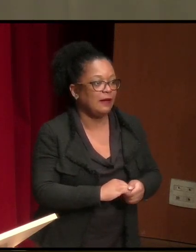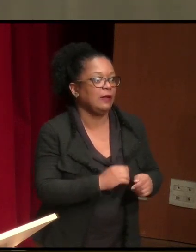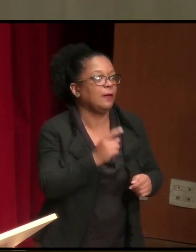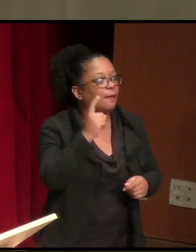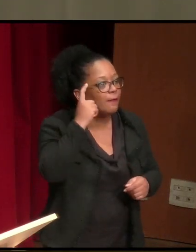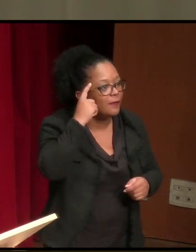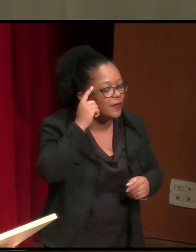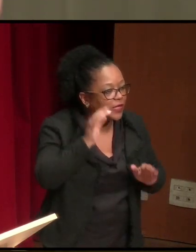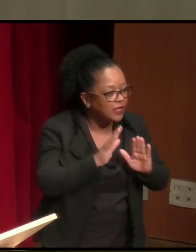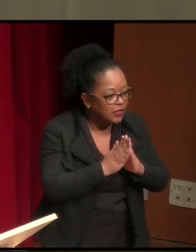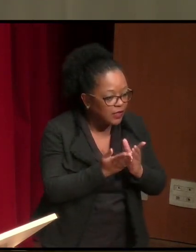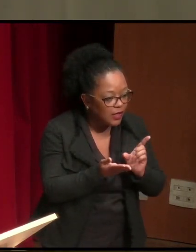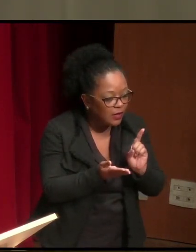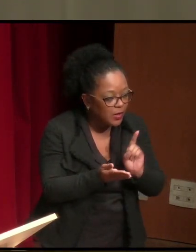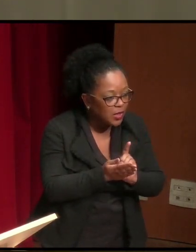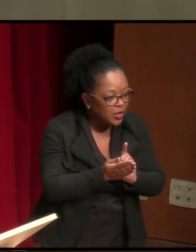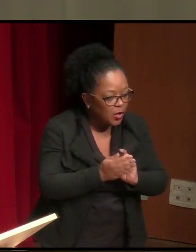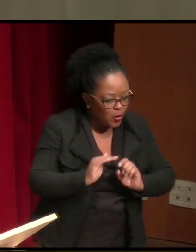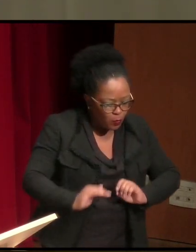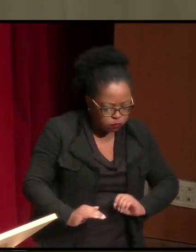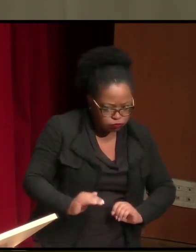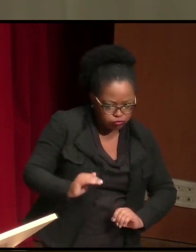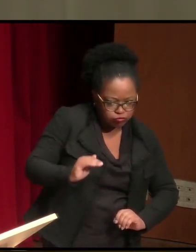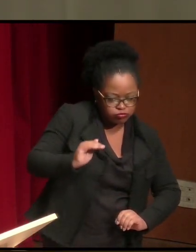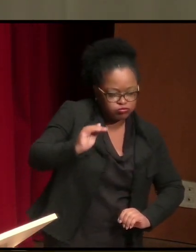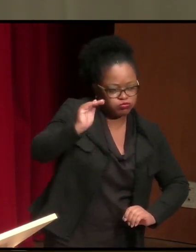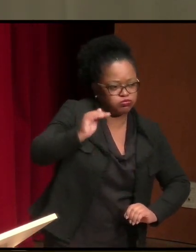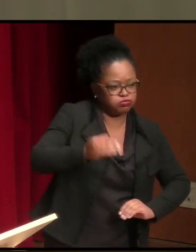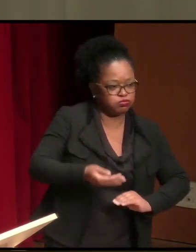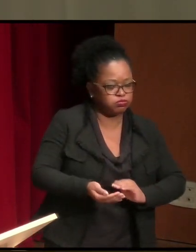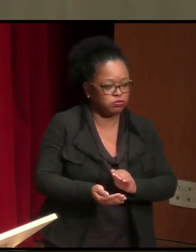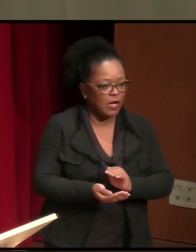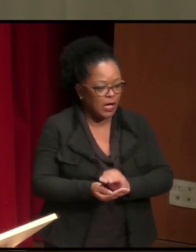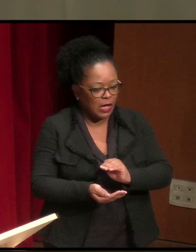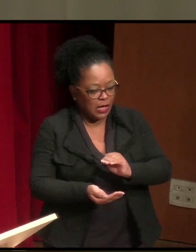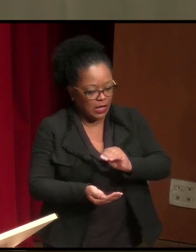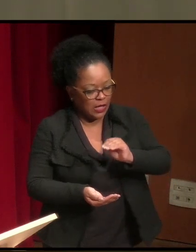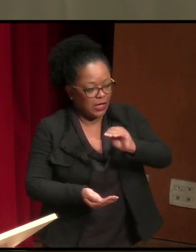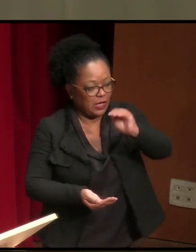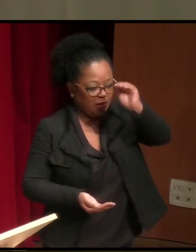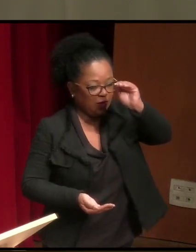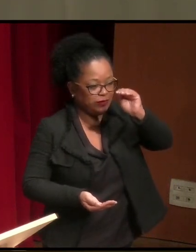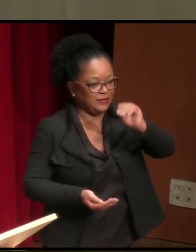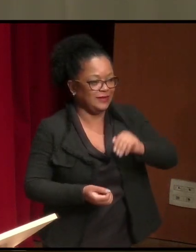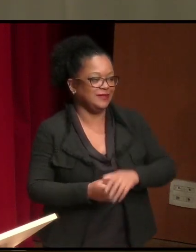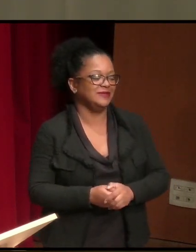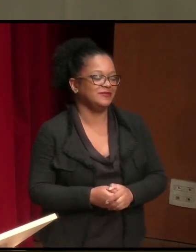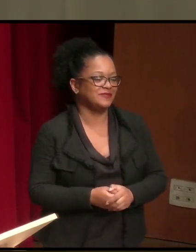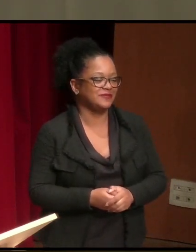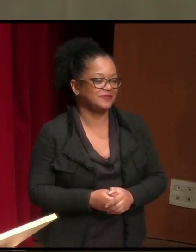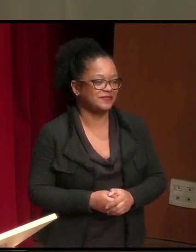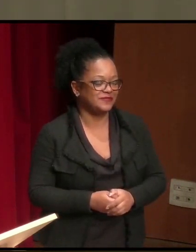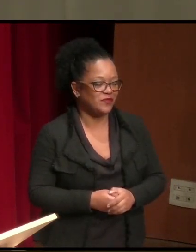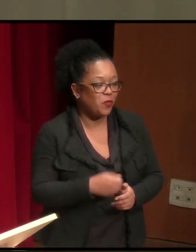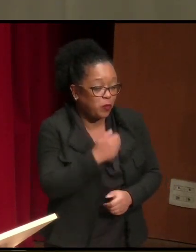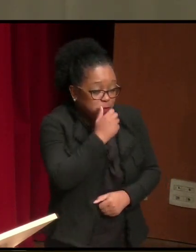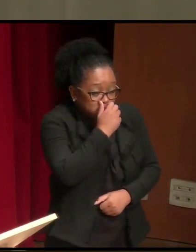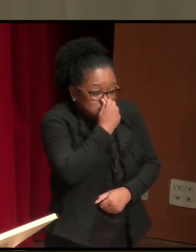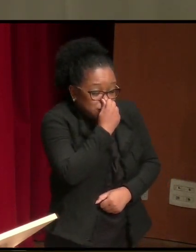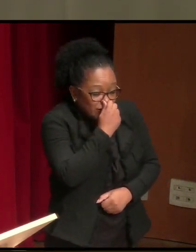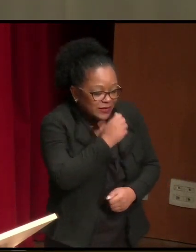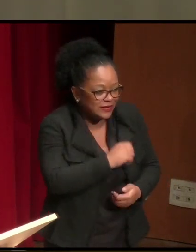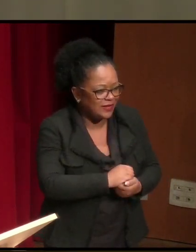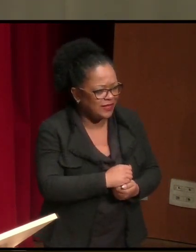1 metro? Aquele monte de caixa. Nossa, eu parecia uma criança que ganhei um doce. Aí minha mãe olhou assim e